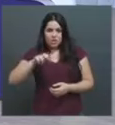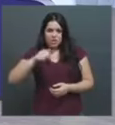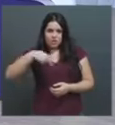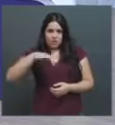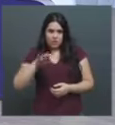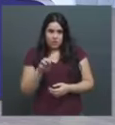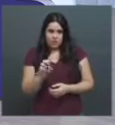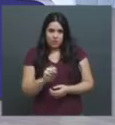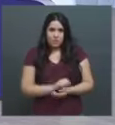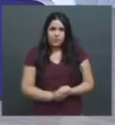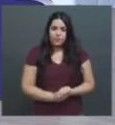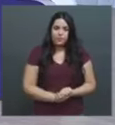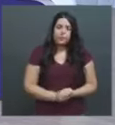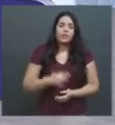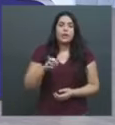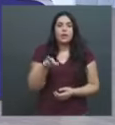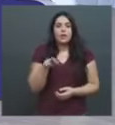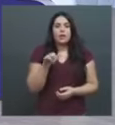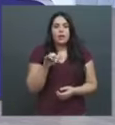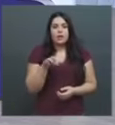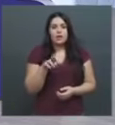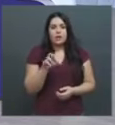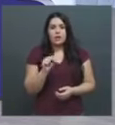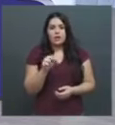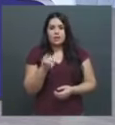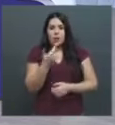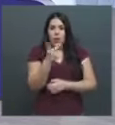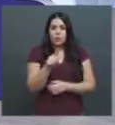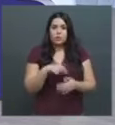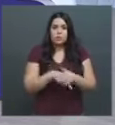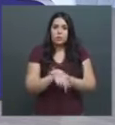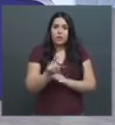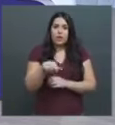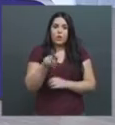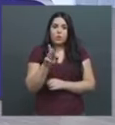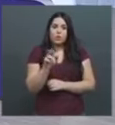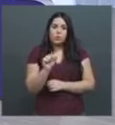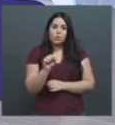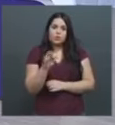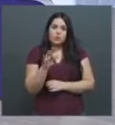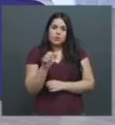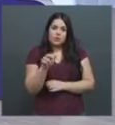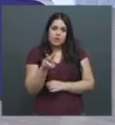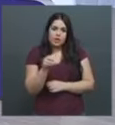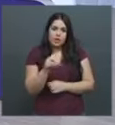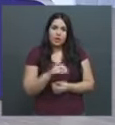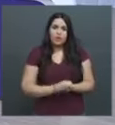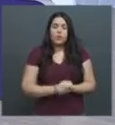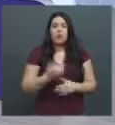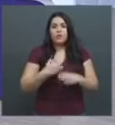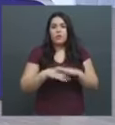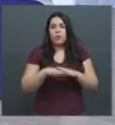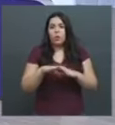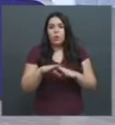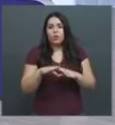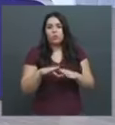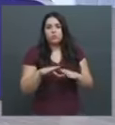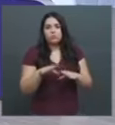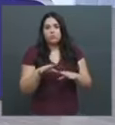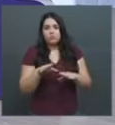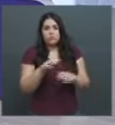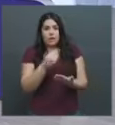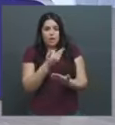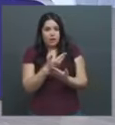Doutora Tereza, a próxima pergunta é para você. O Gustavo Delatim enviou para a nossa redação, ele é estudante do curso de